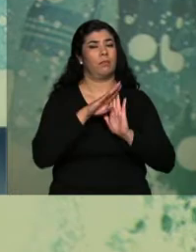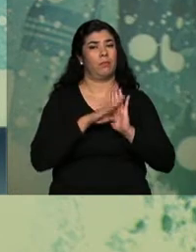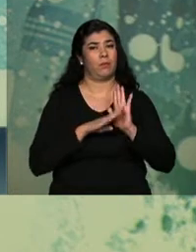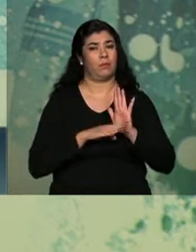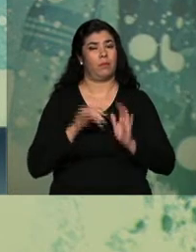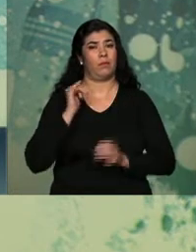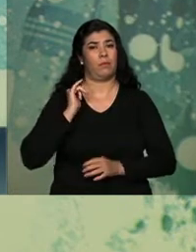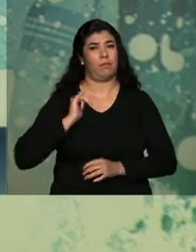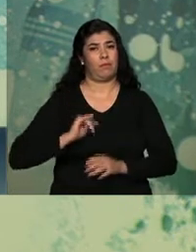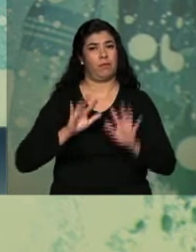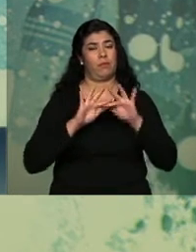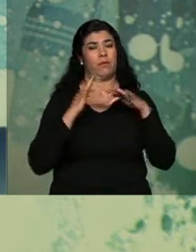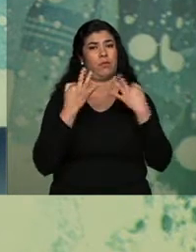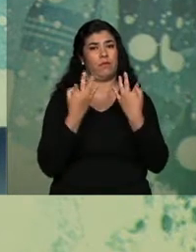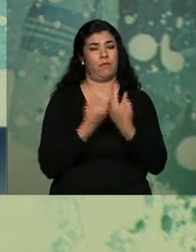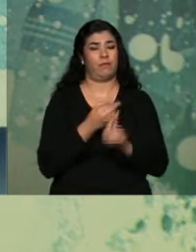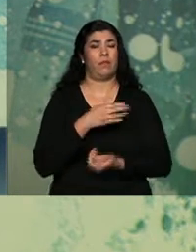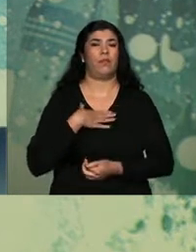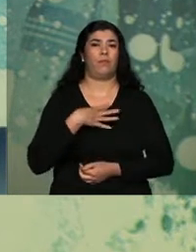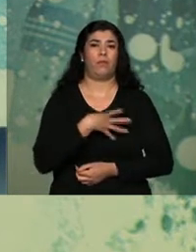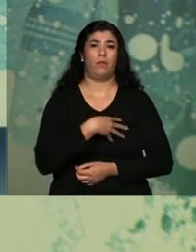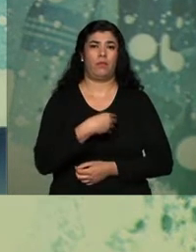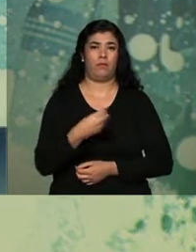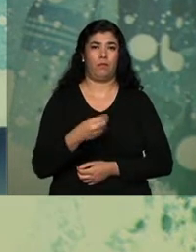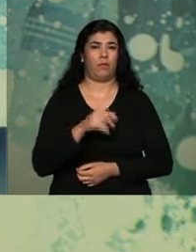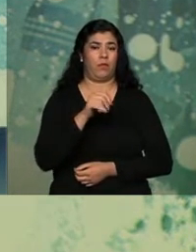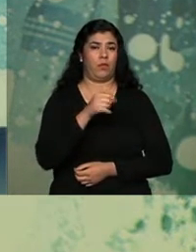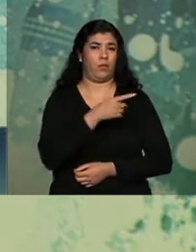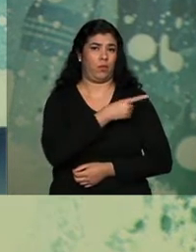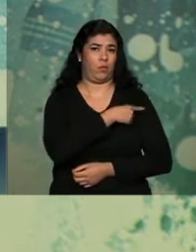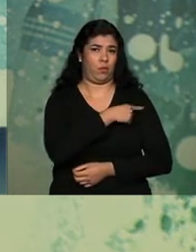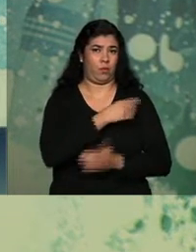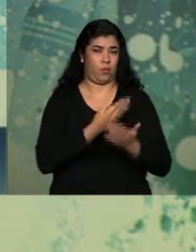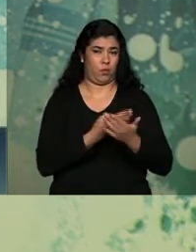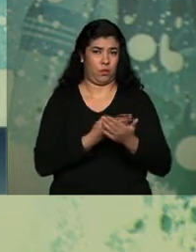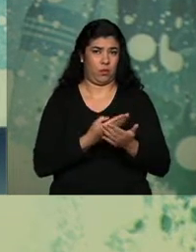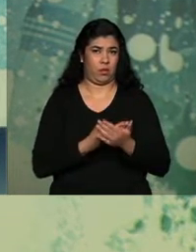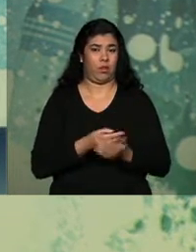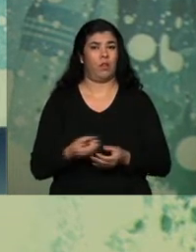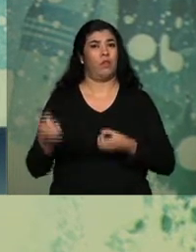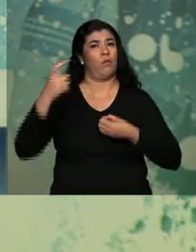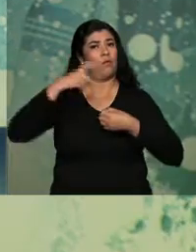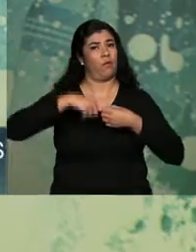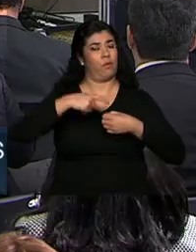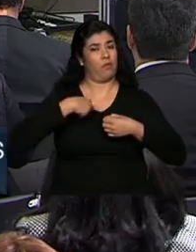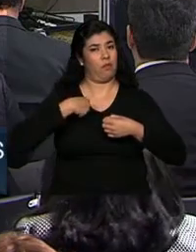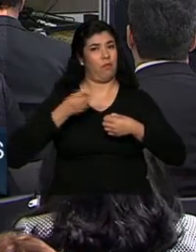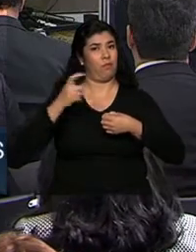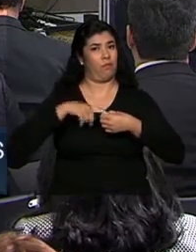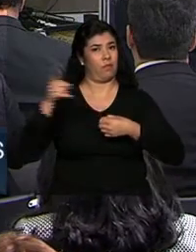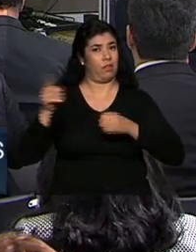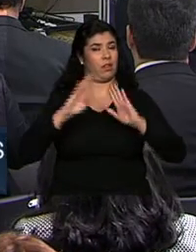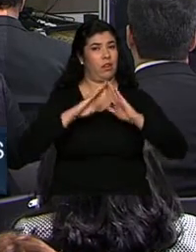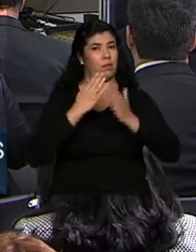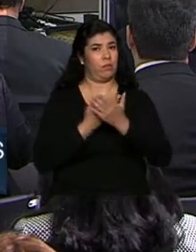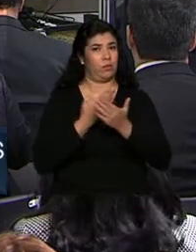as minhas crianças entraram na primeira série, voltei para o estudo, fiz o EJA, concluí o meu segundo